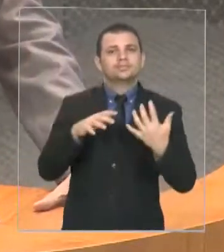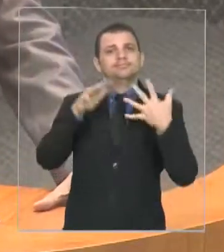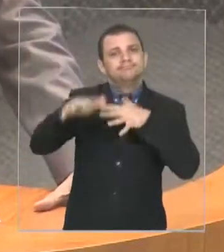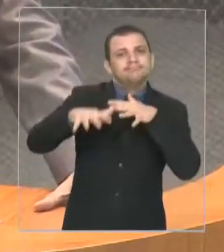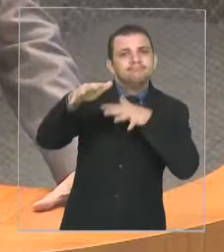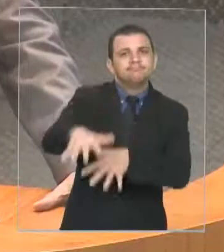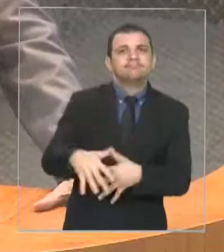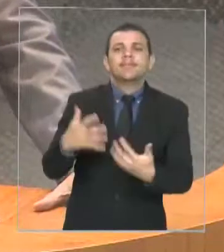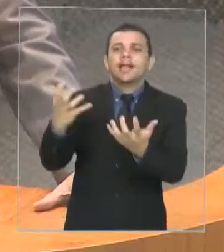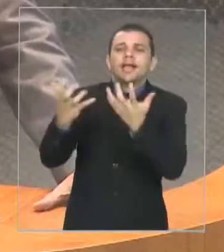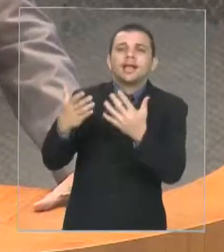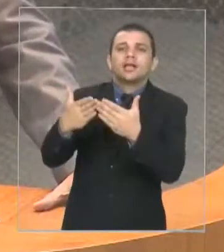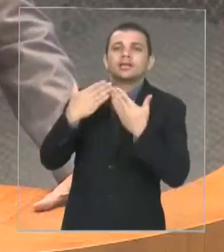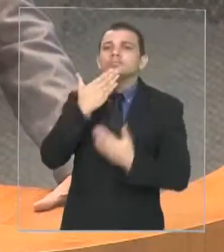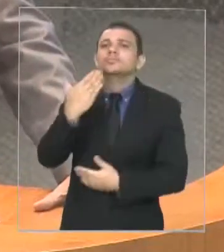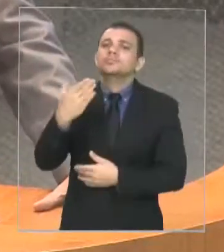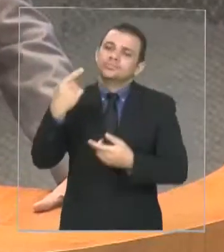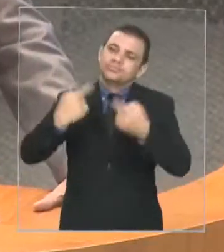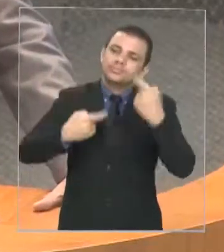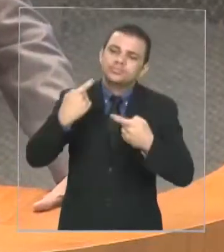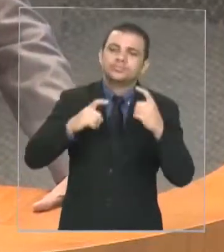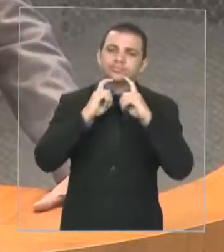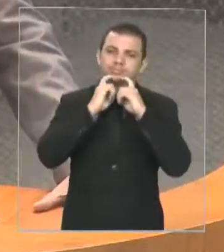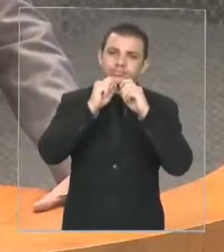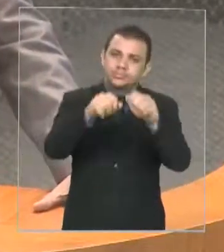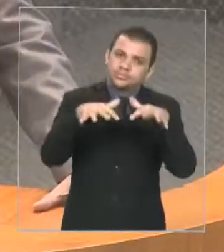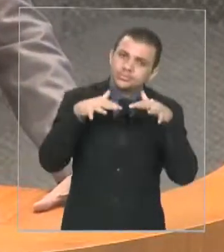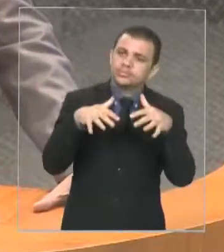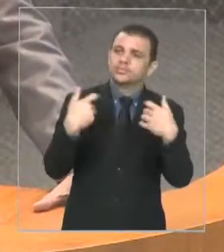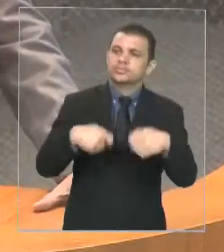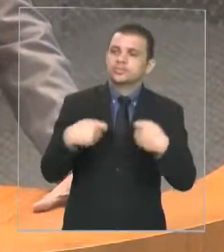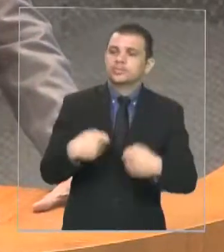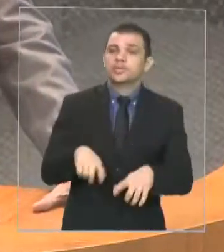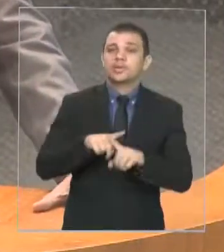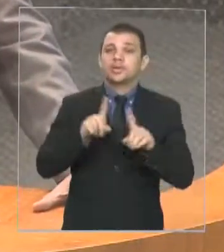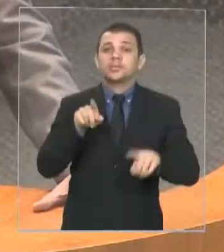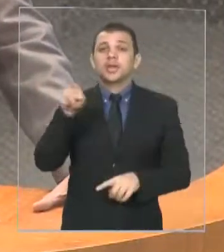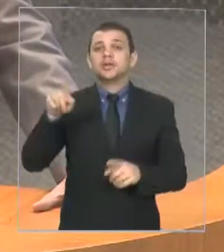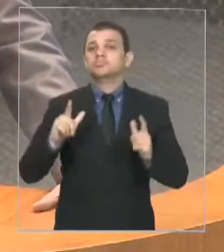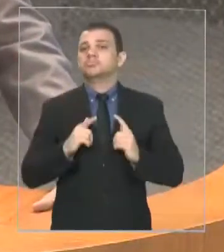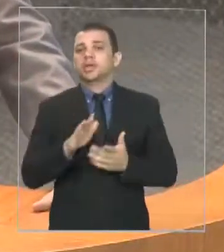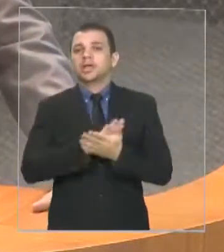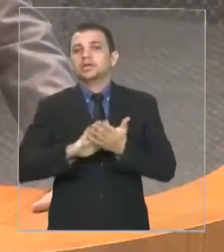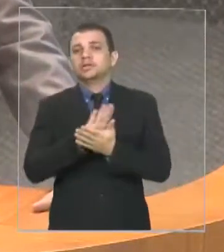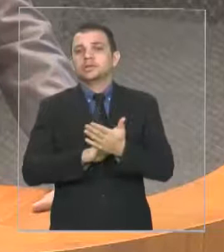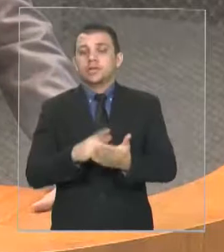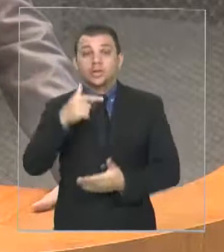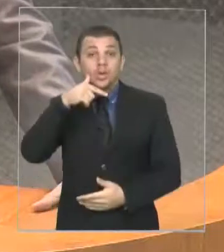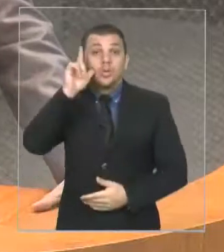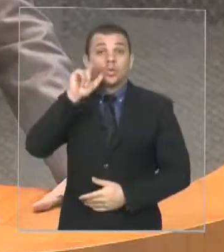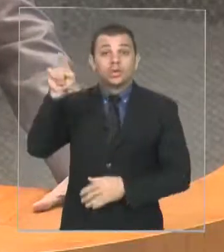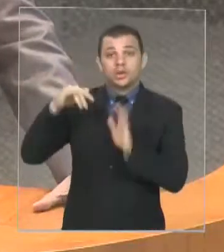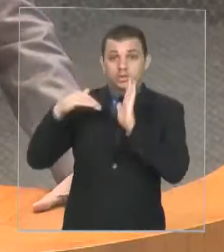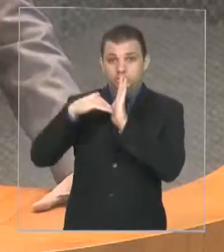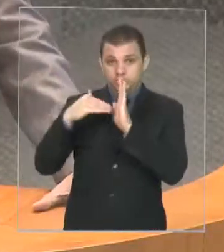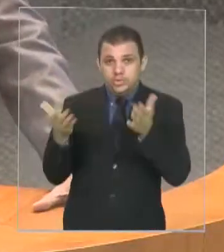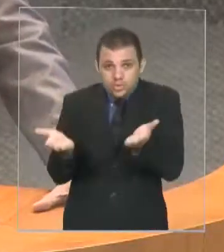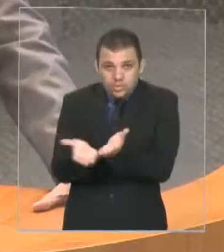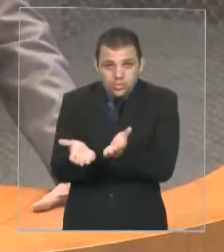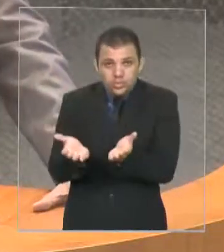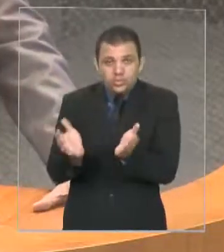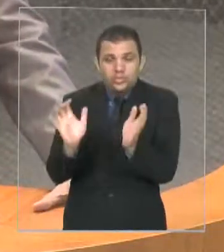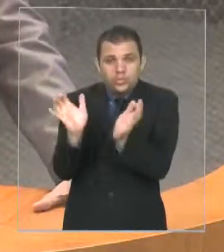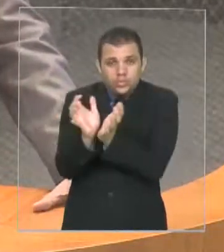exigiam discussão, e nada foi feito. Ontem aprovaram no Senado a reforma trabalhista, sem